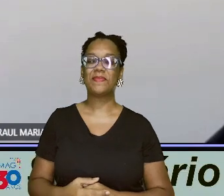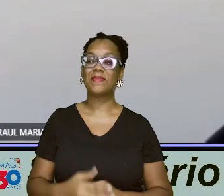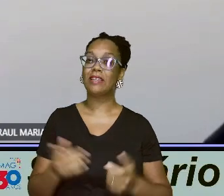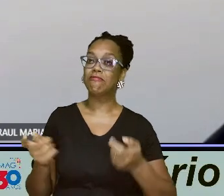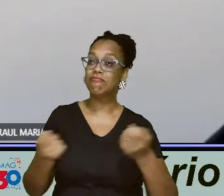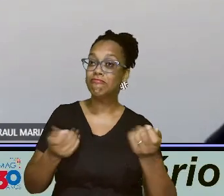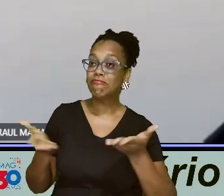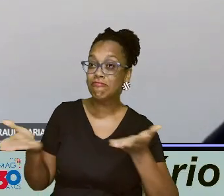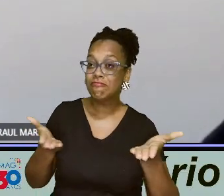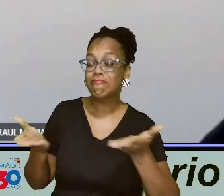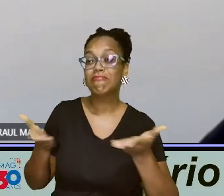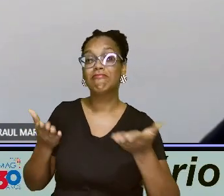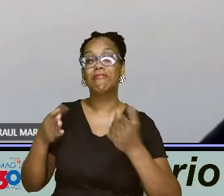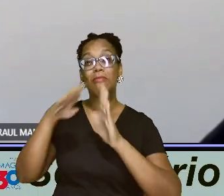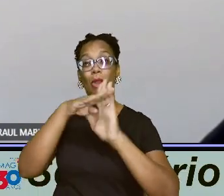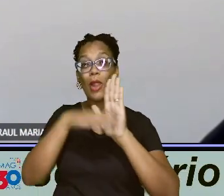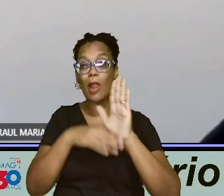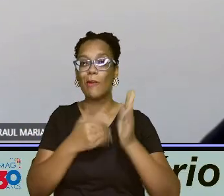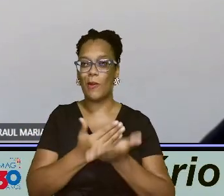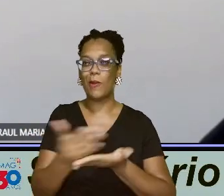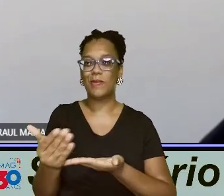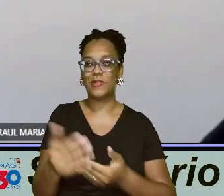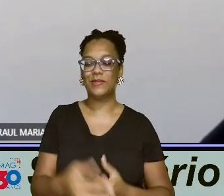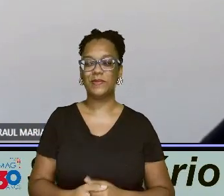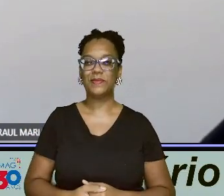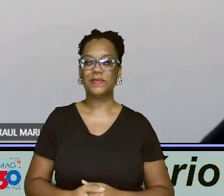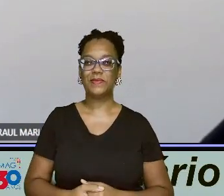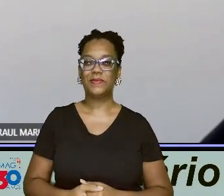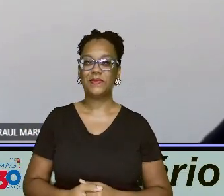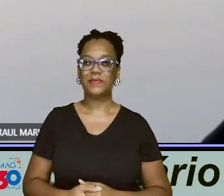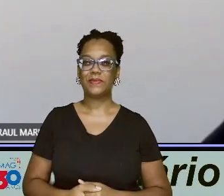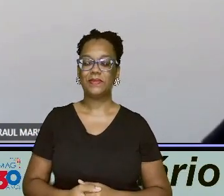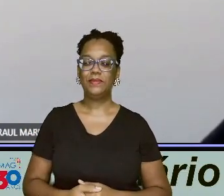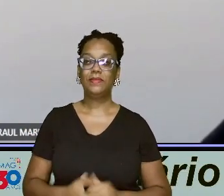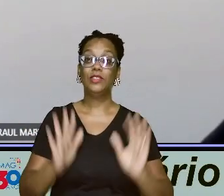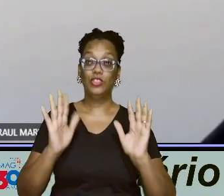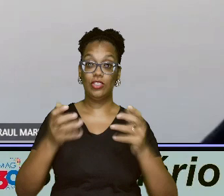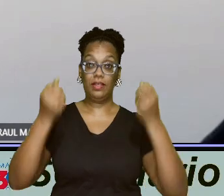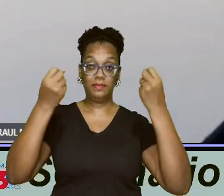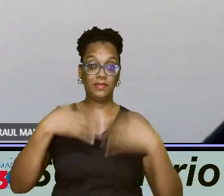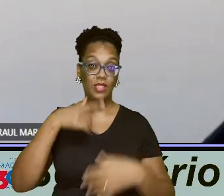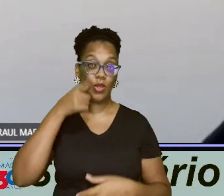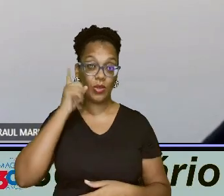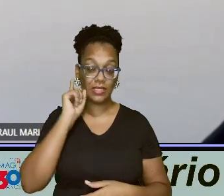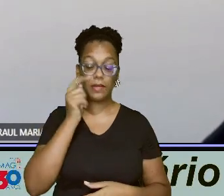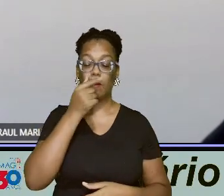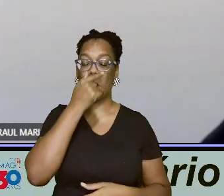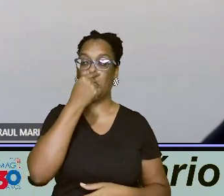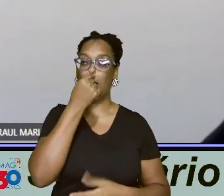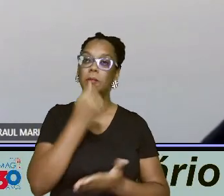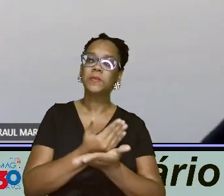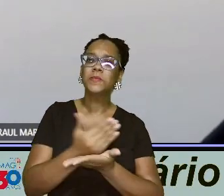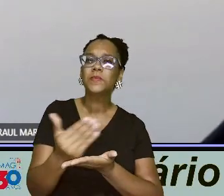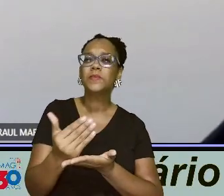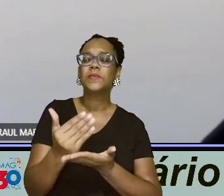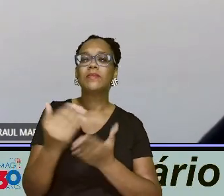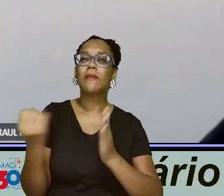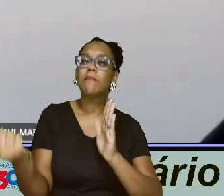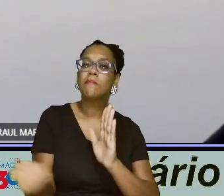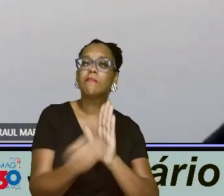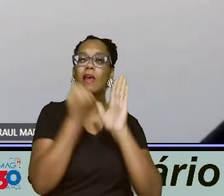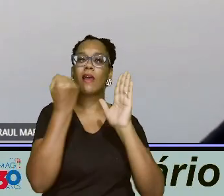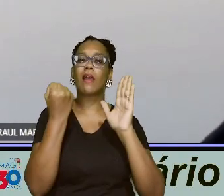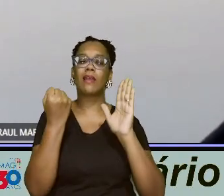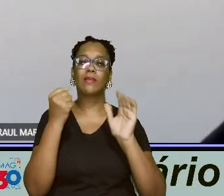programa tivesse início. Esse início, como nós já dissemos ontem, ele marca um termo de mudança, um